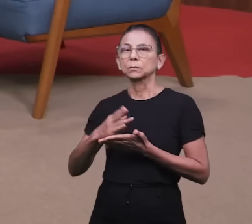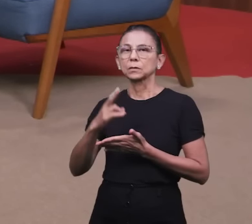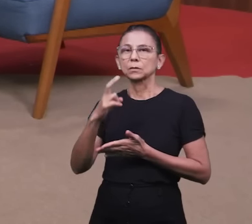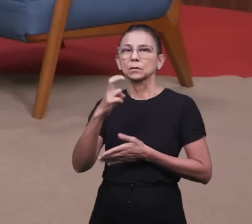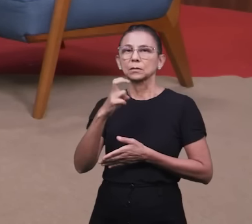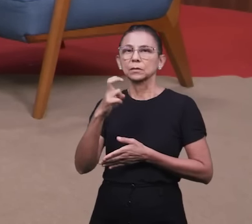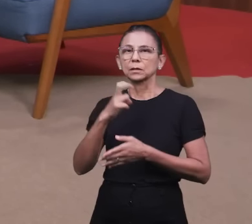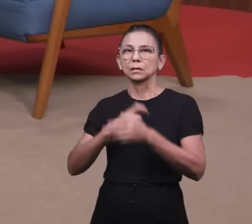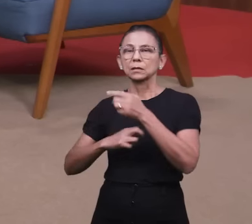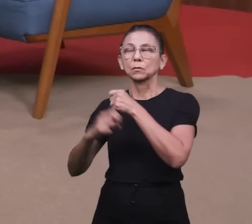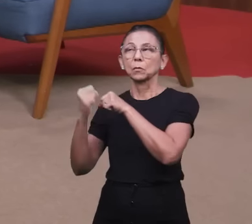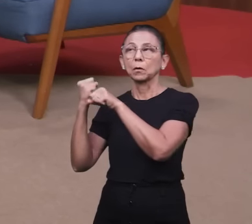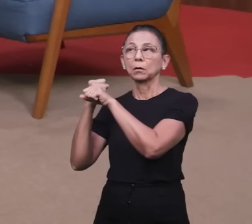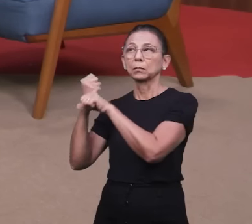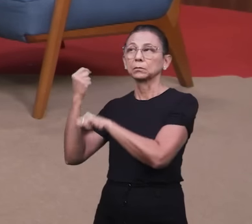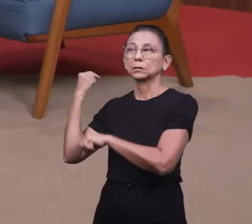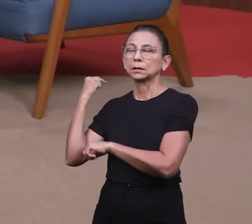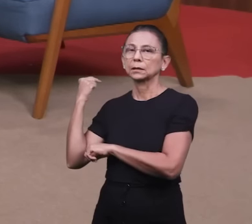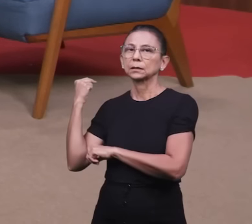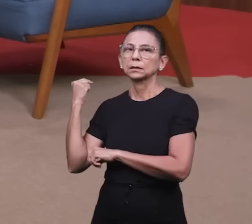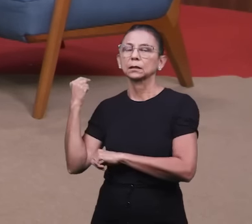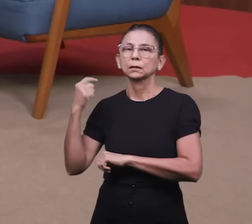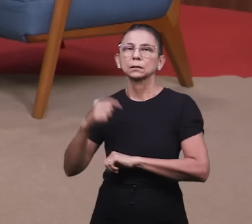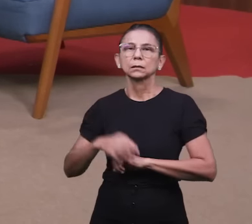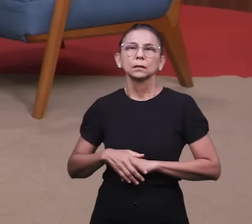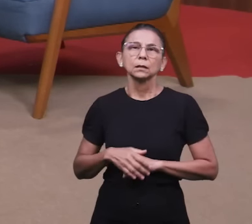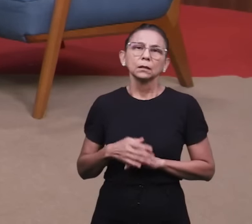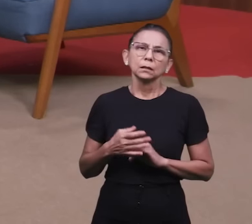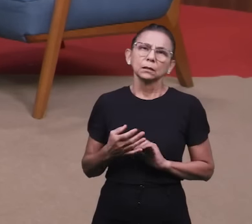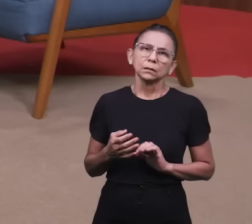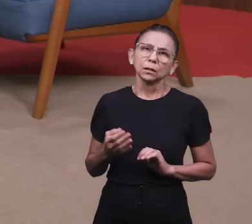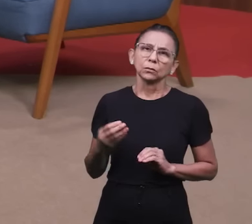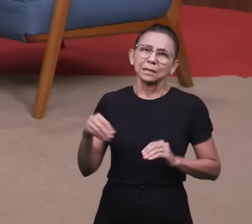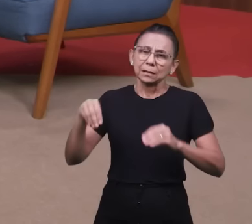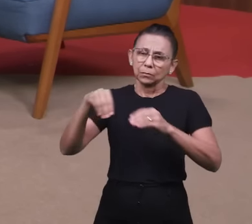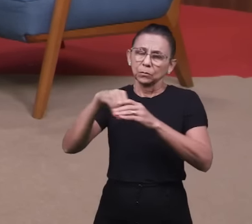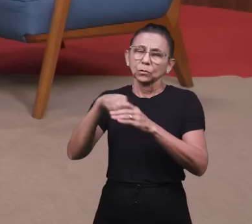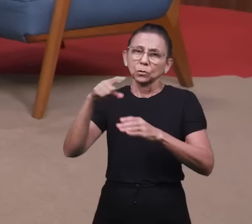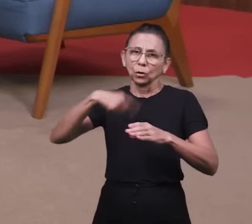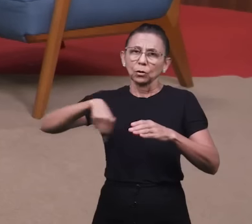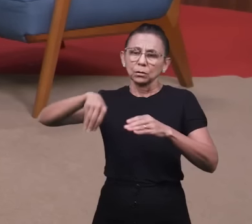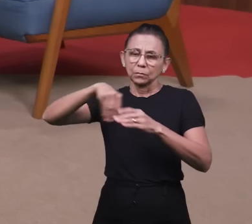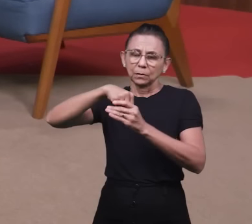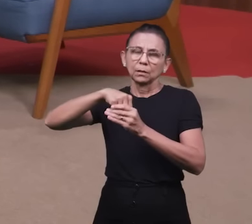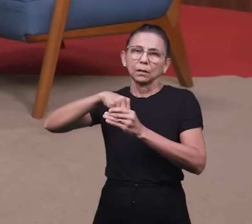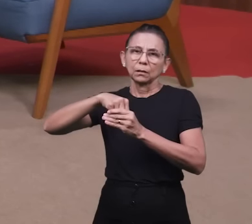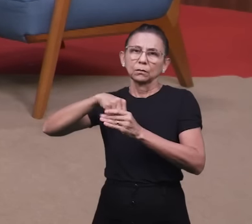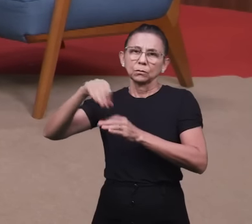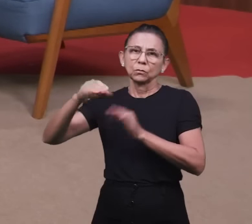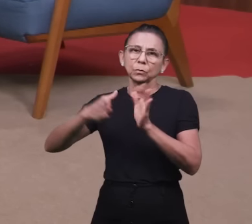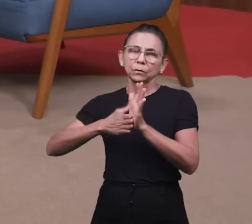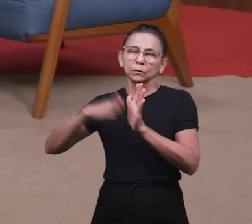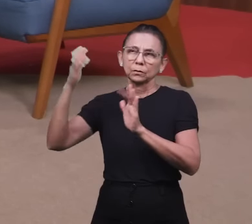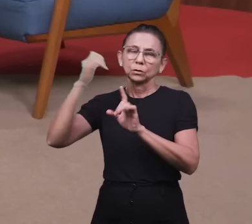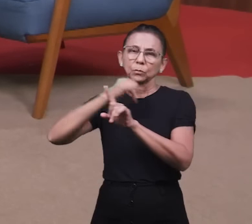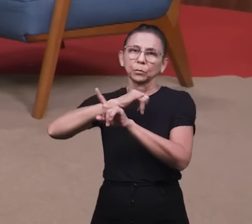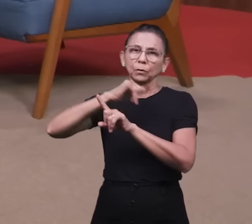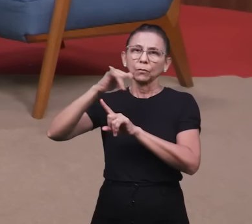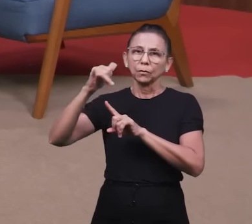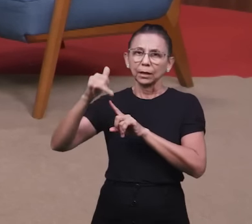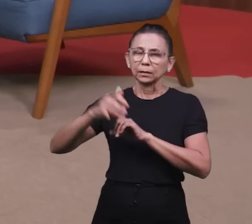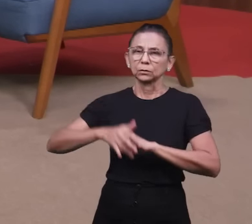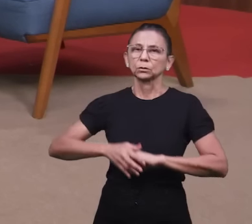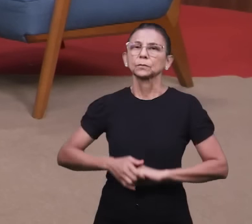na verdade nós tivemos um projeto que tá aqui né definido profetizado muitos séculos é